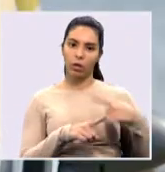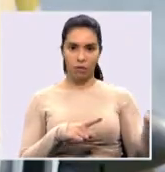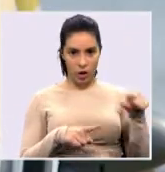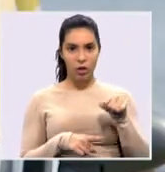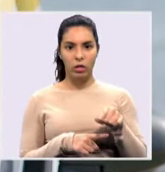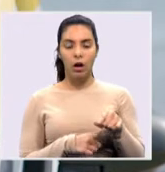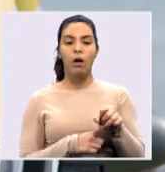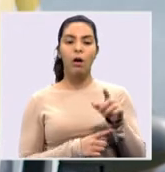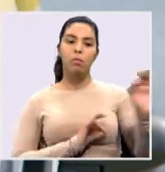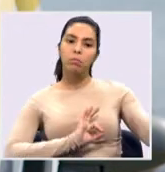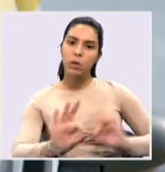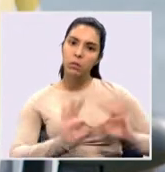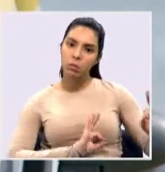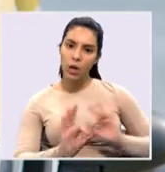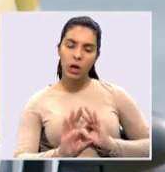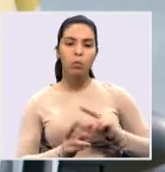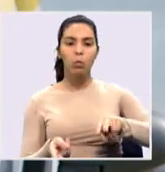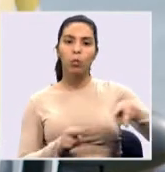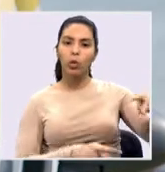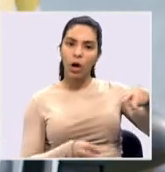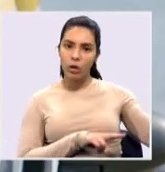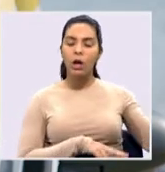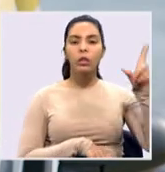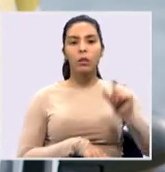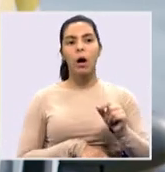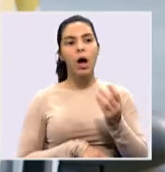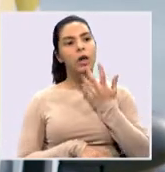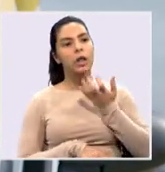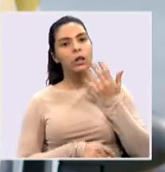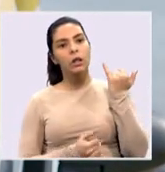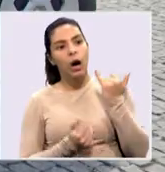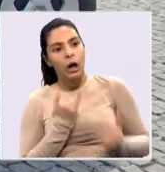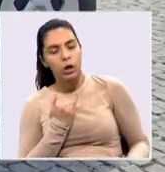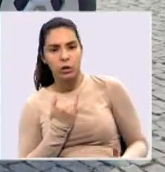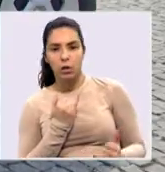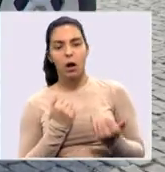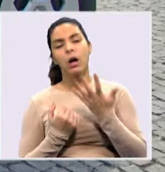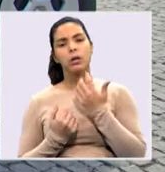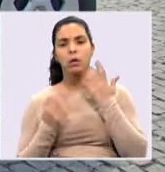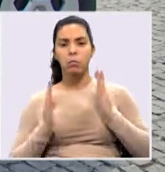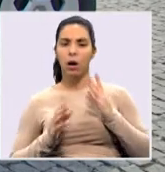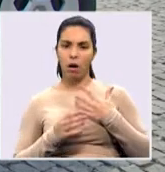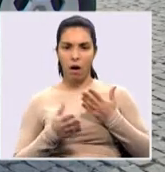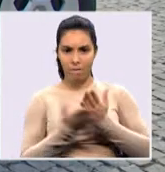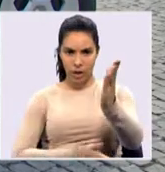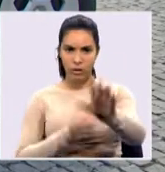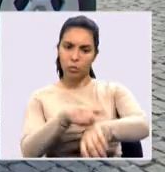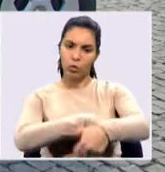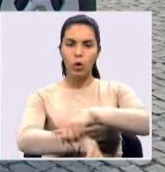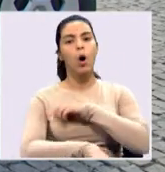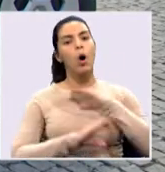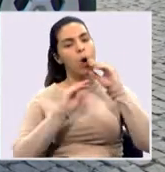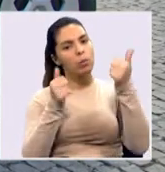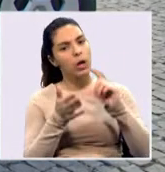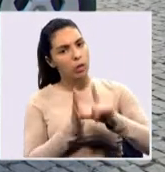diferente, de estar preparado para a mudança e não ter medo. Não ter medo de arriscar. João, muito obrigado pela experiência e por nos ter